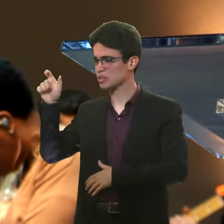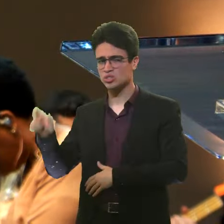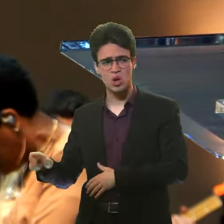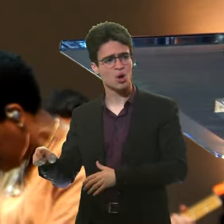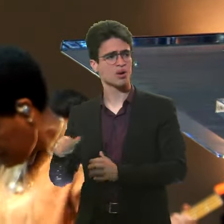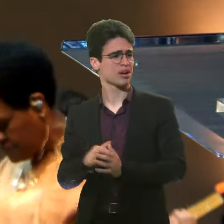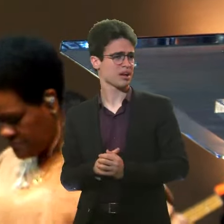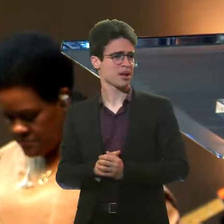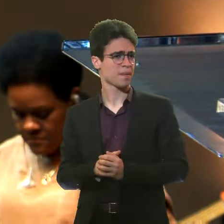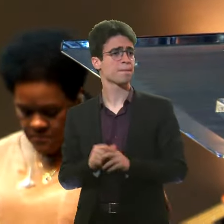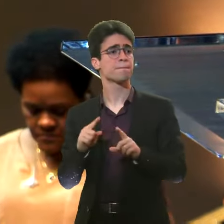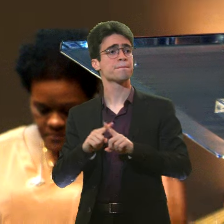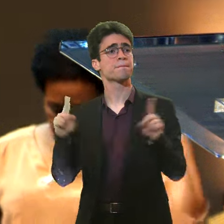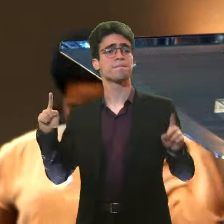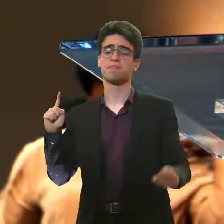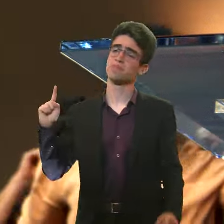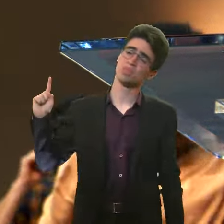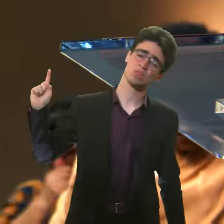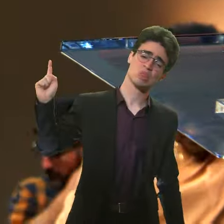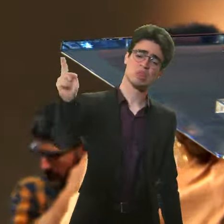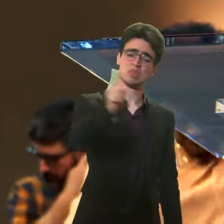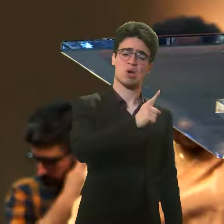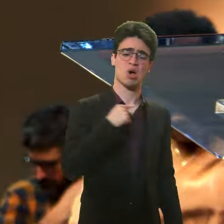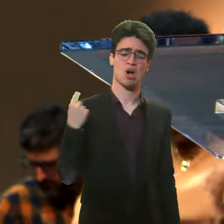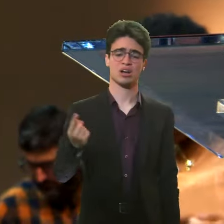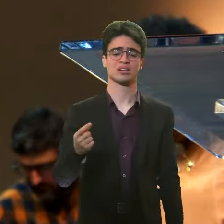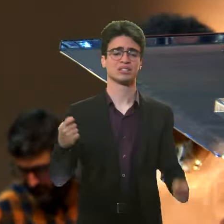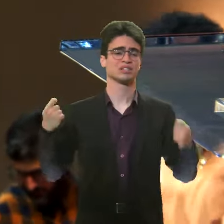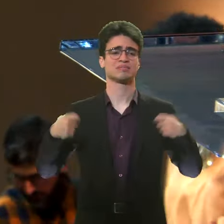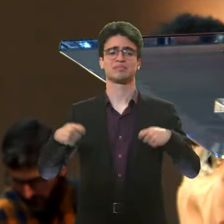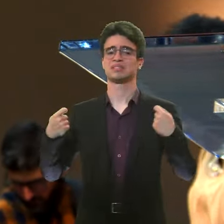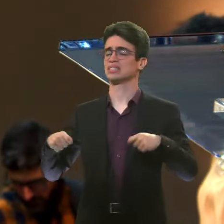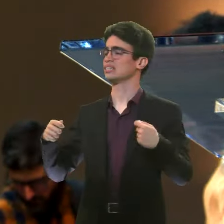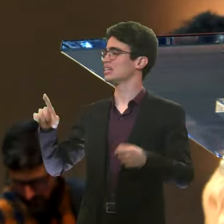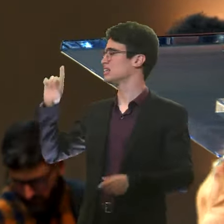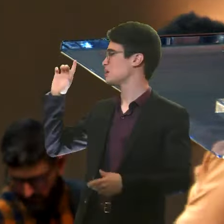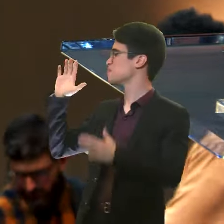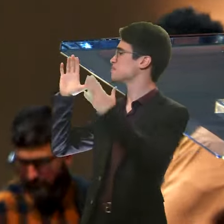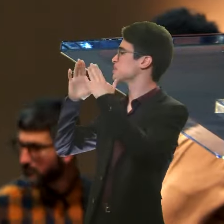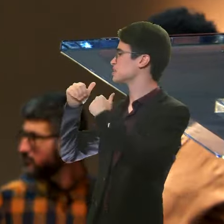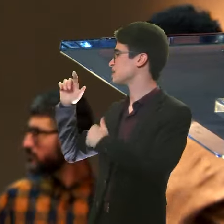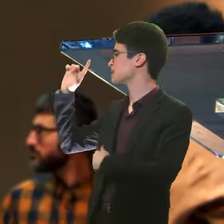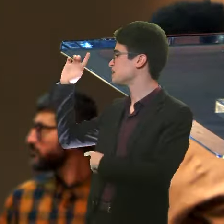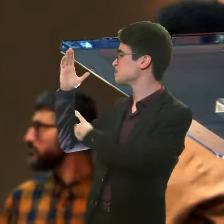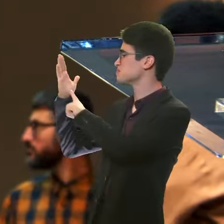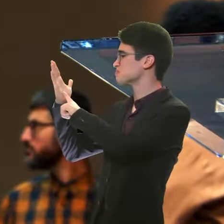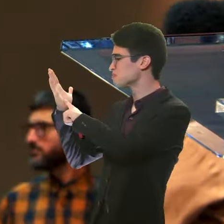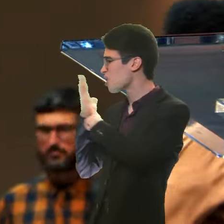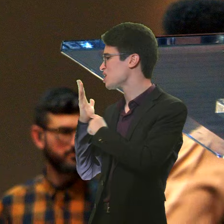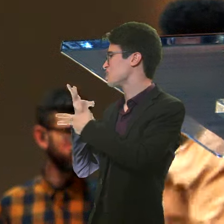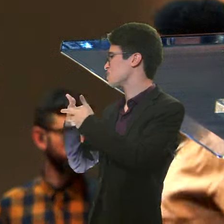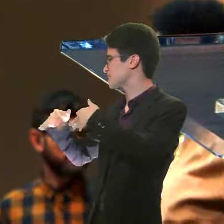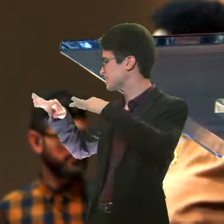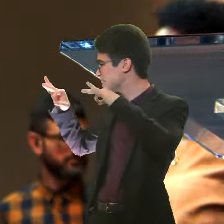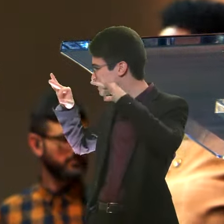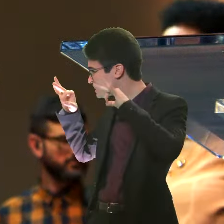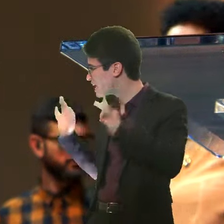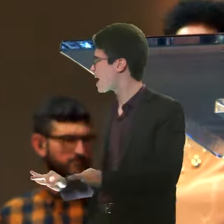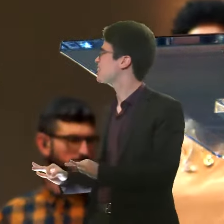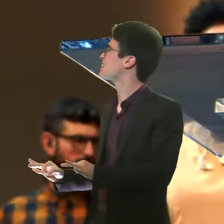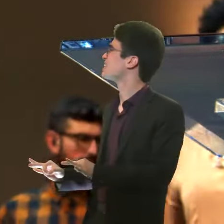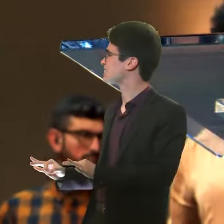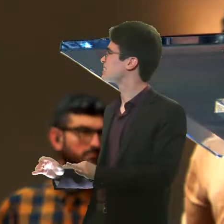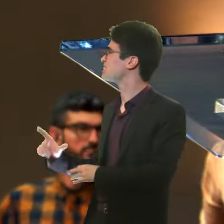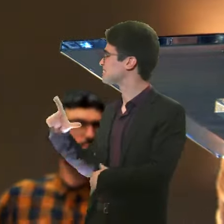Mas todos aqui, todos nós precisamos pedir ao Senhor: Deus, nos dá a visão correta de que